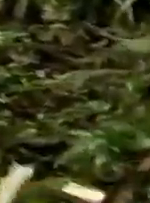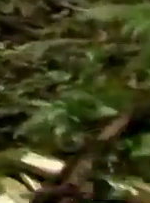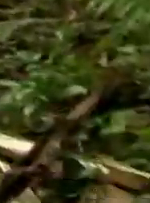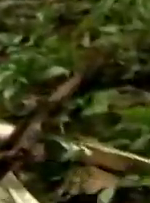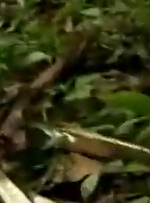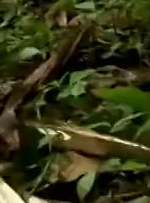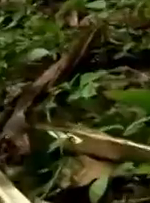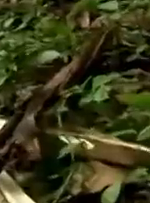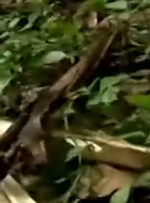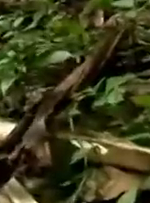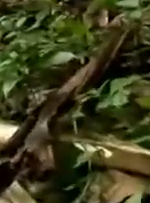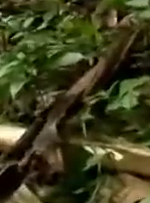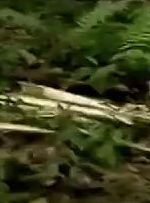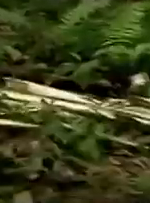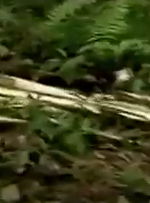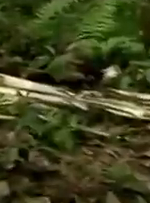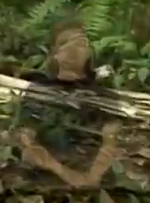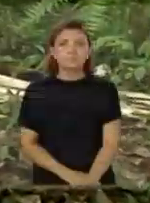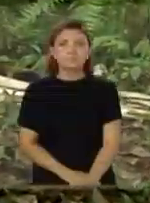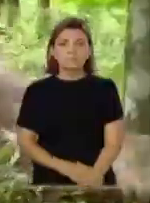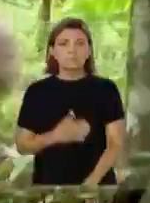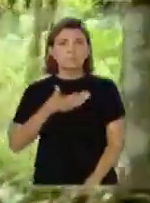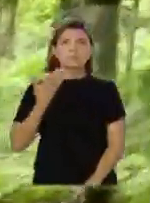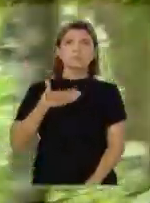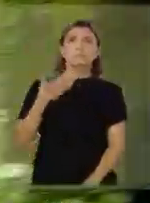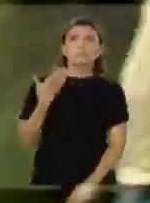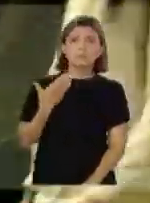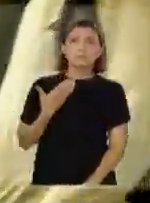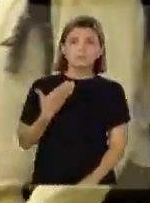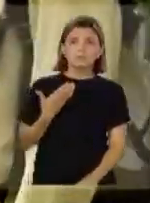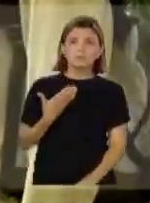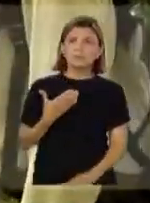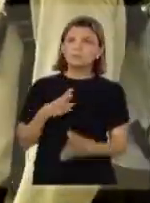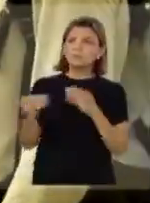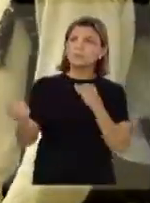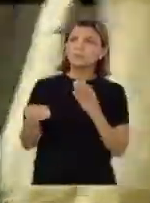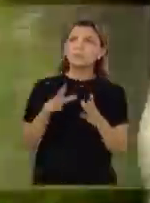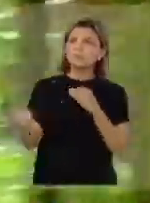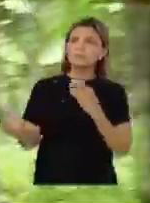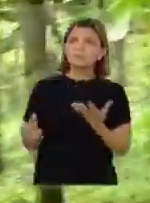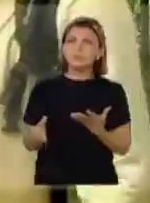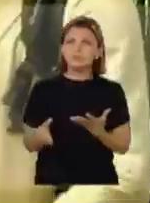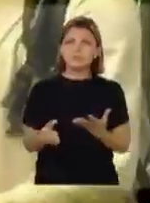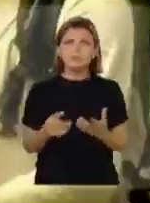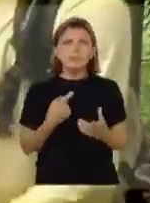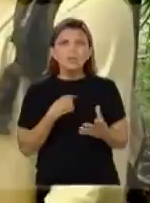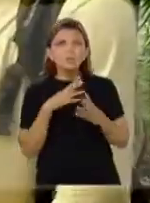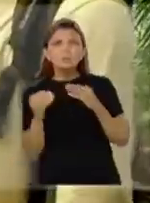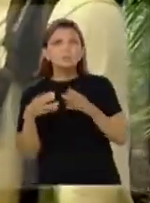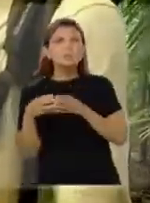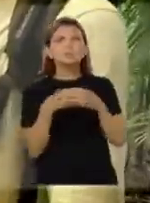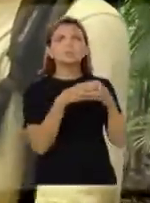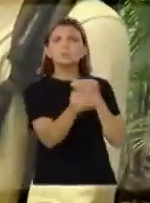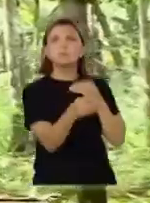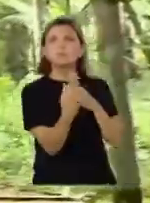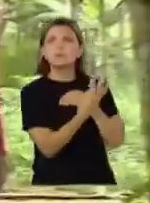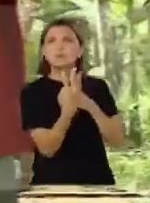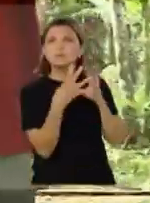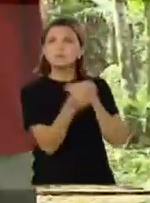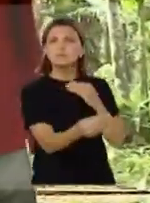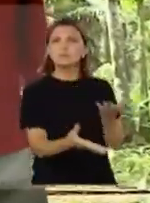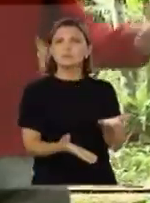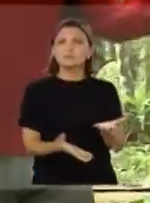frente corte feito por ahce foi você que sumiu Carlos bastou uma piscadela mim e vocês